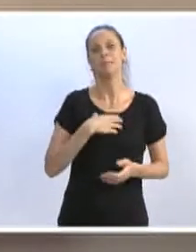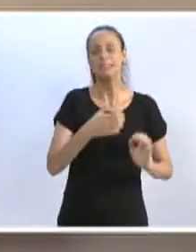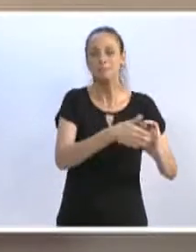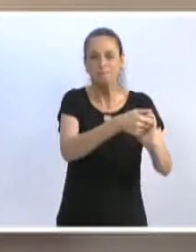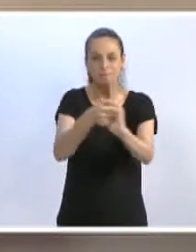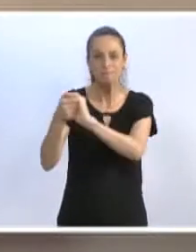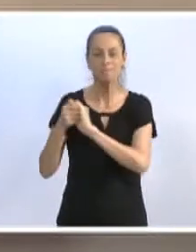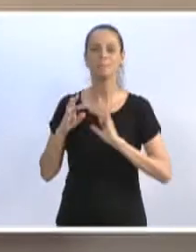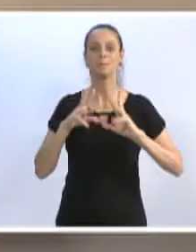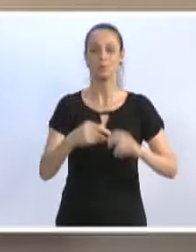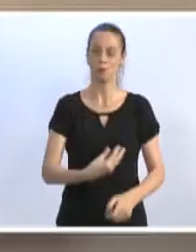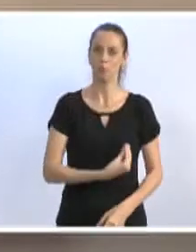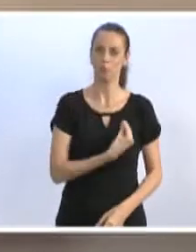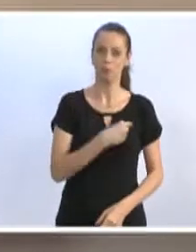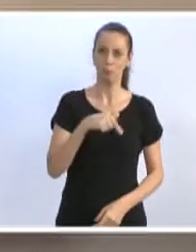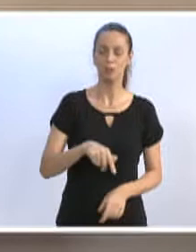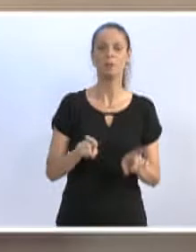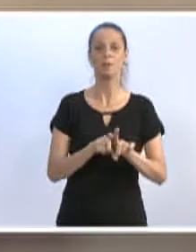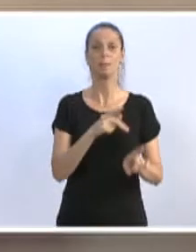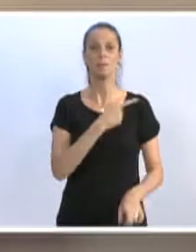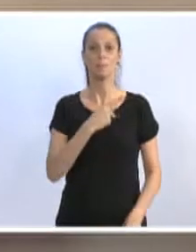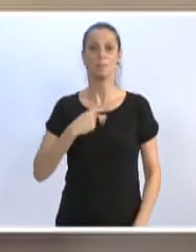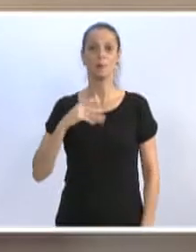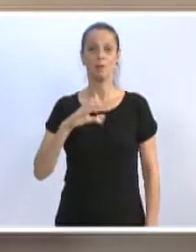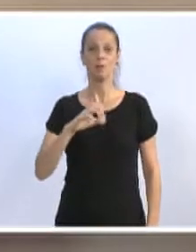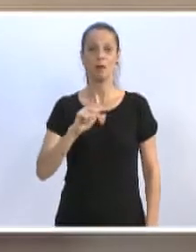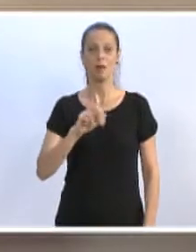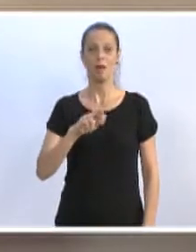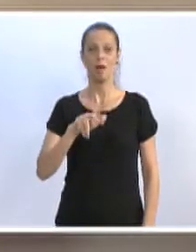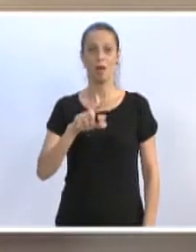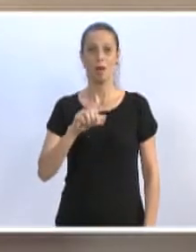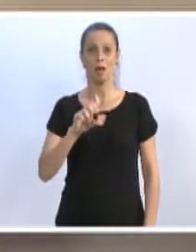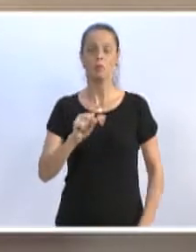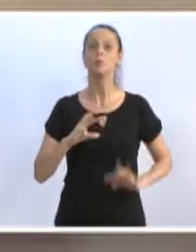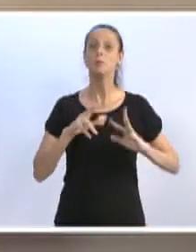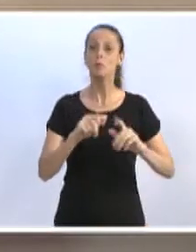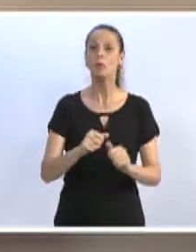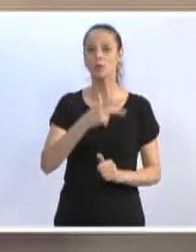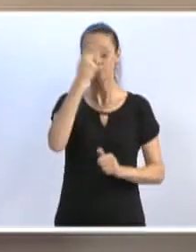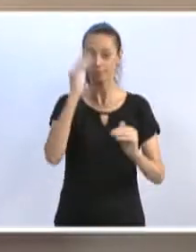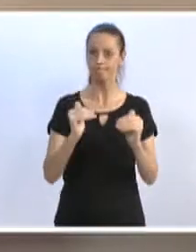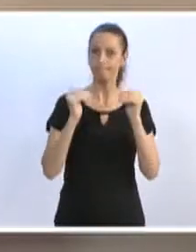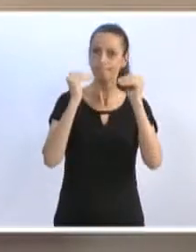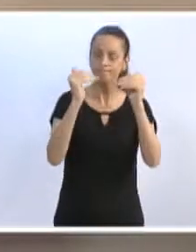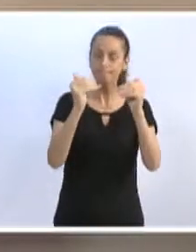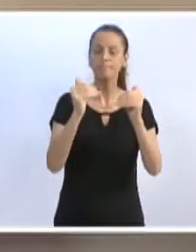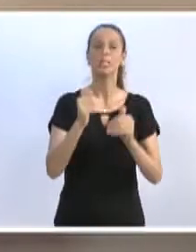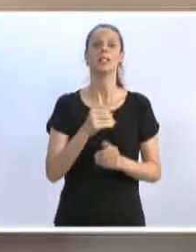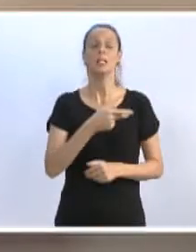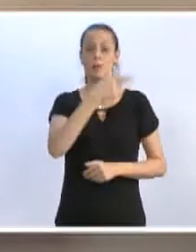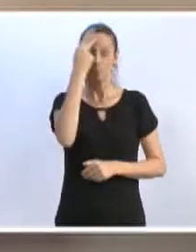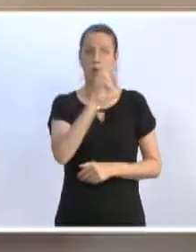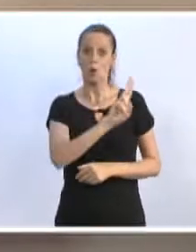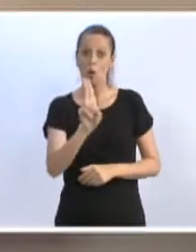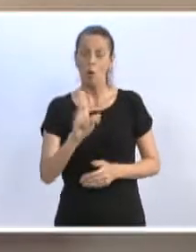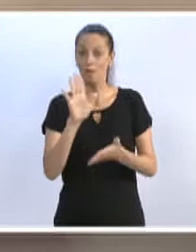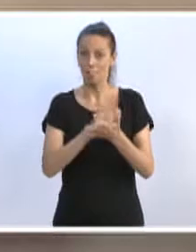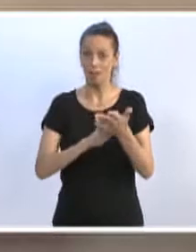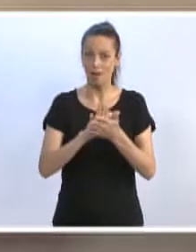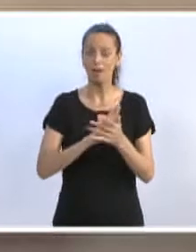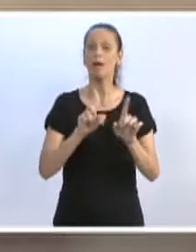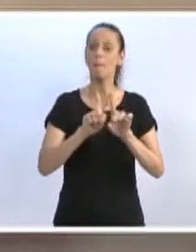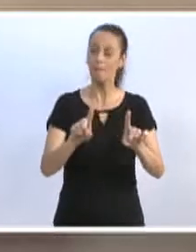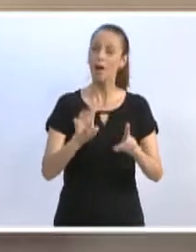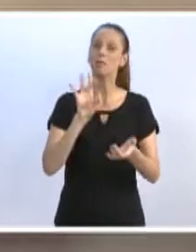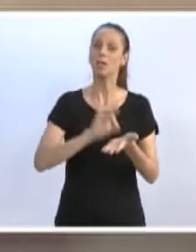aqui presentes, pastor Carlos Martins, todas as demais autoridades, pessoas que não foram anotadas aqui pelo cerimonial. Queremos com muita